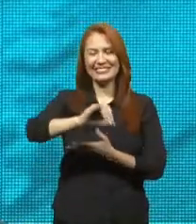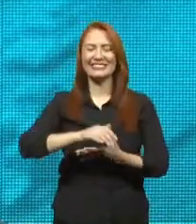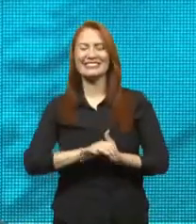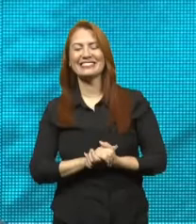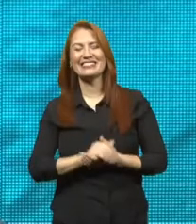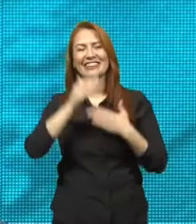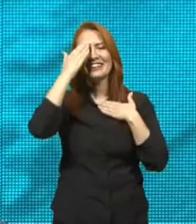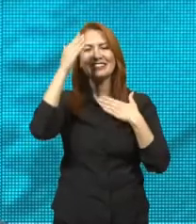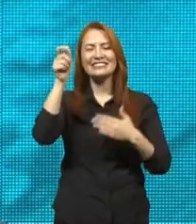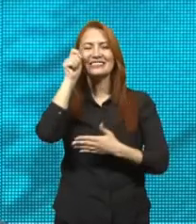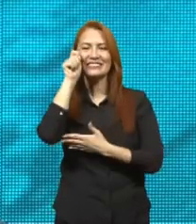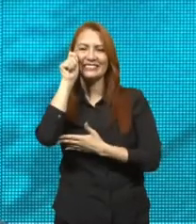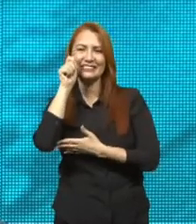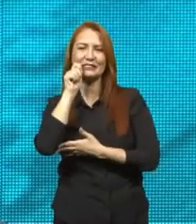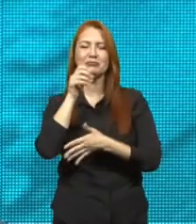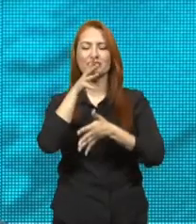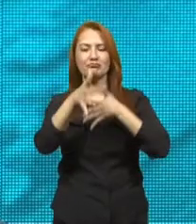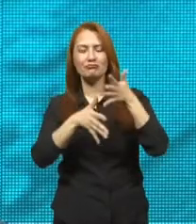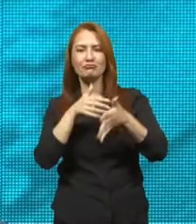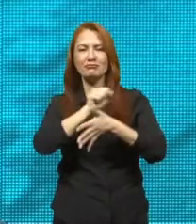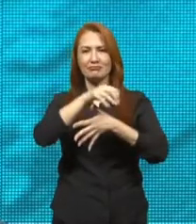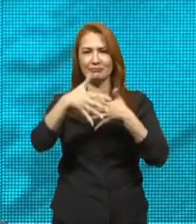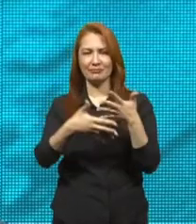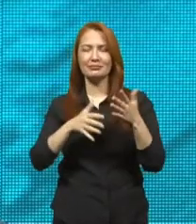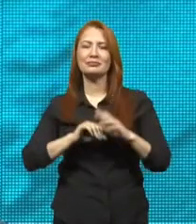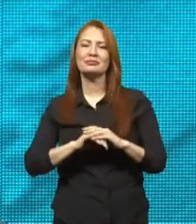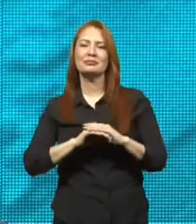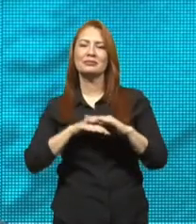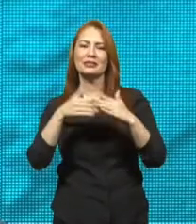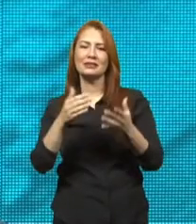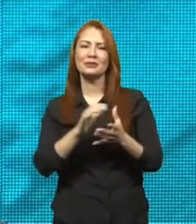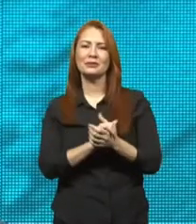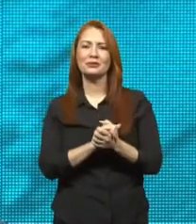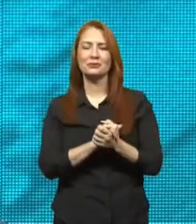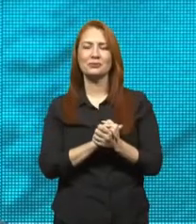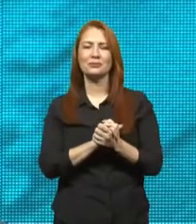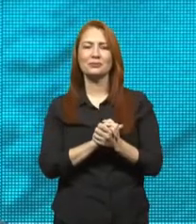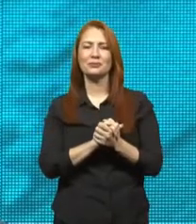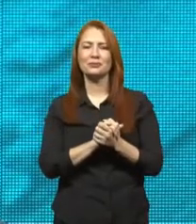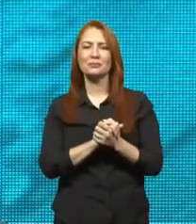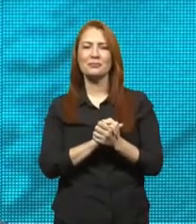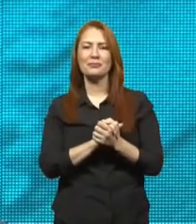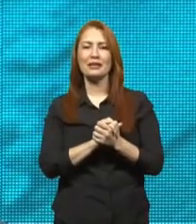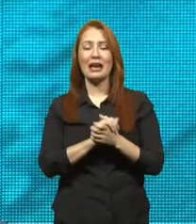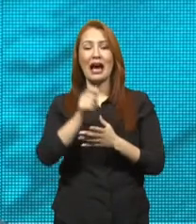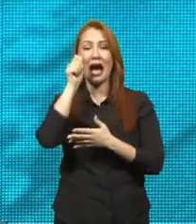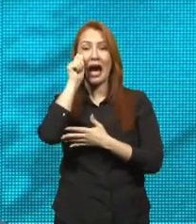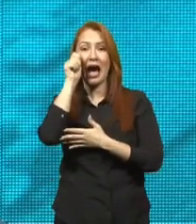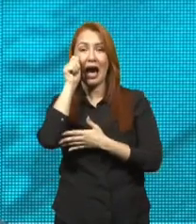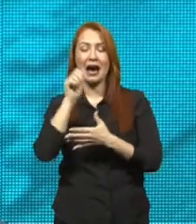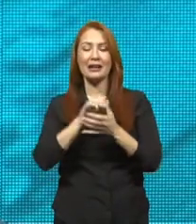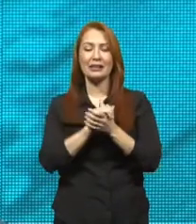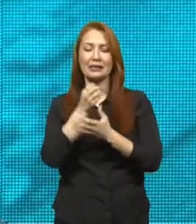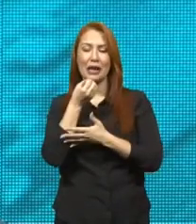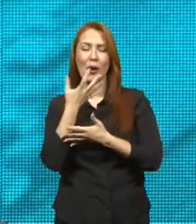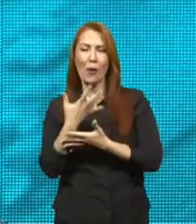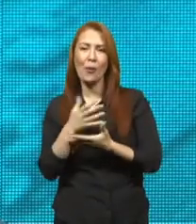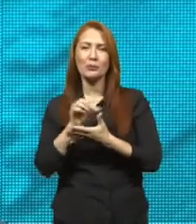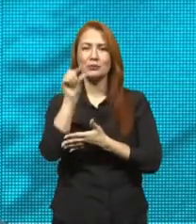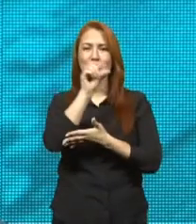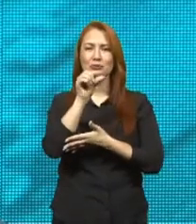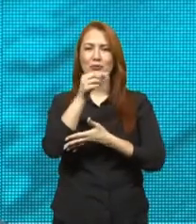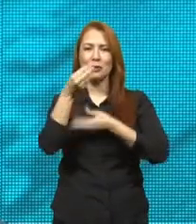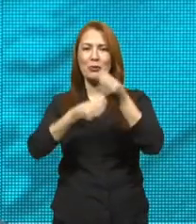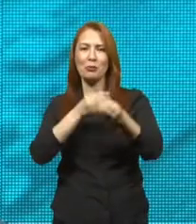inteiro. A Anne está contando aí para as pessoas que entendem Libras o nosso painel.